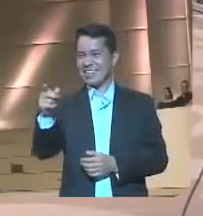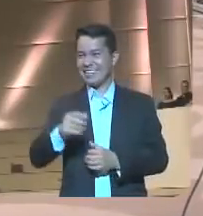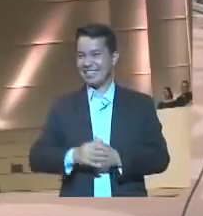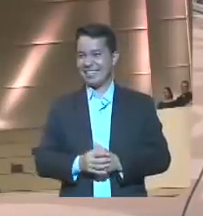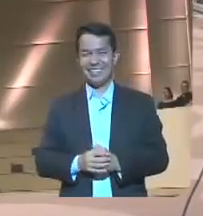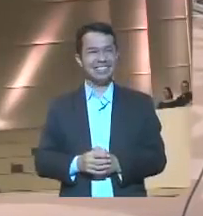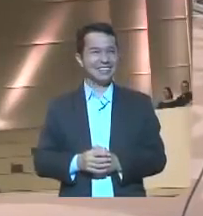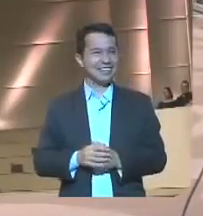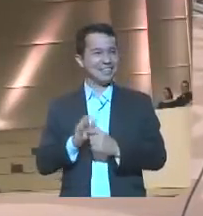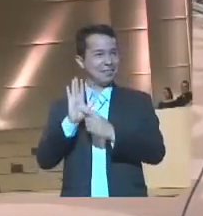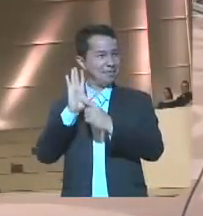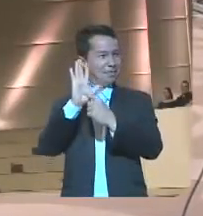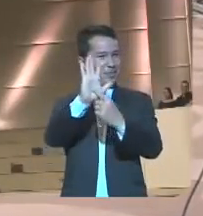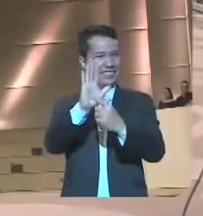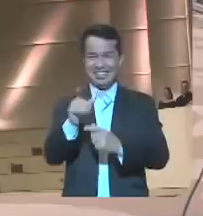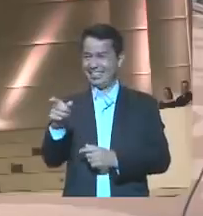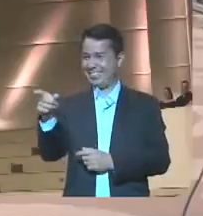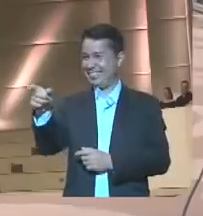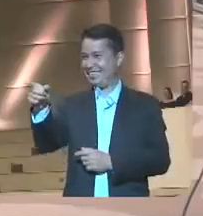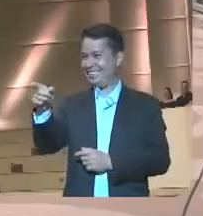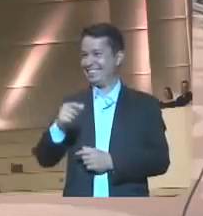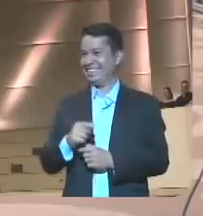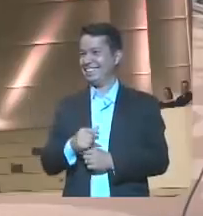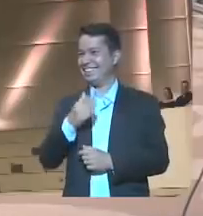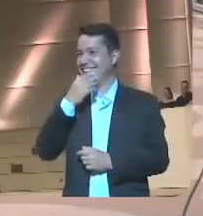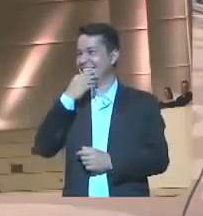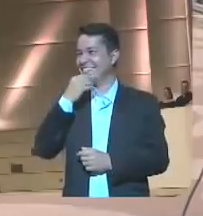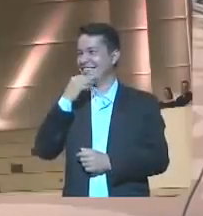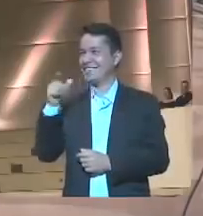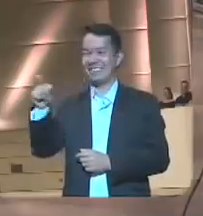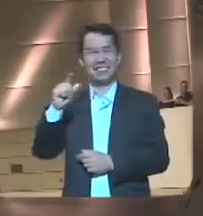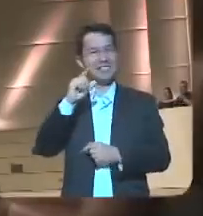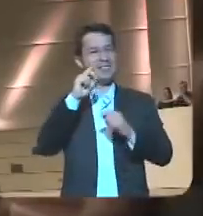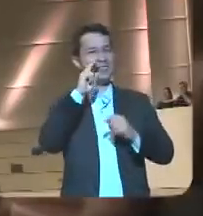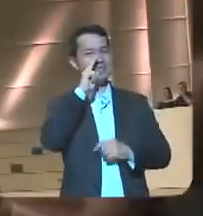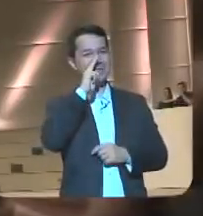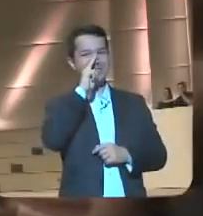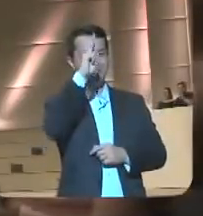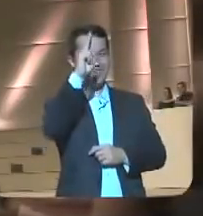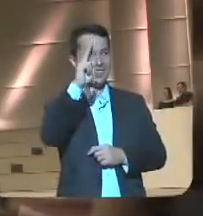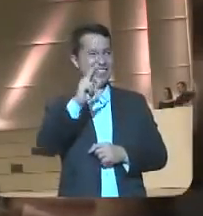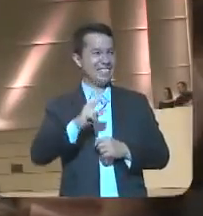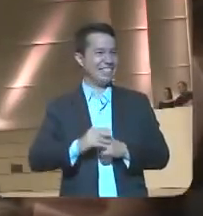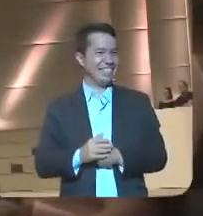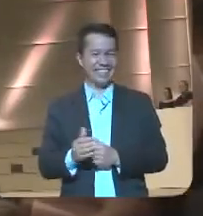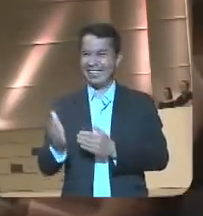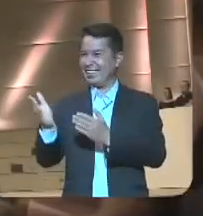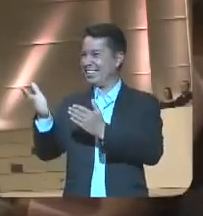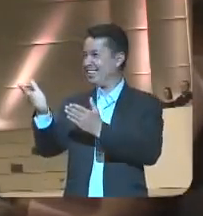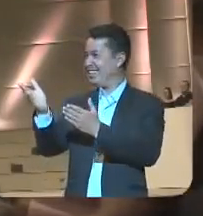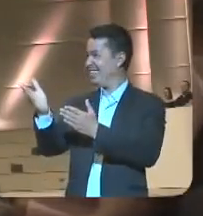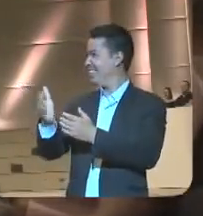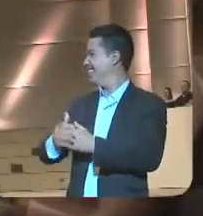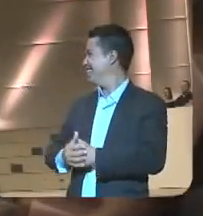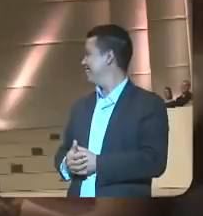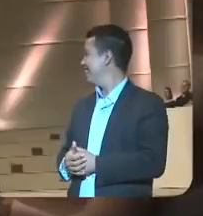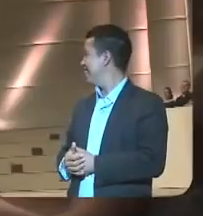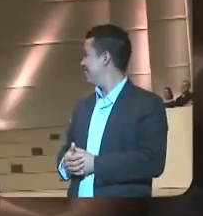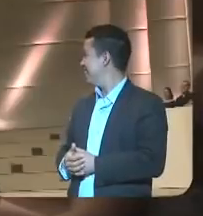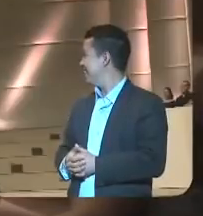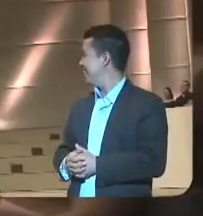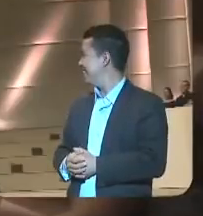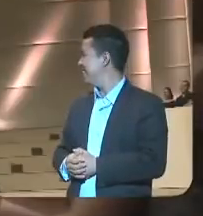você me deixa mostrar dá uma olhada nele aqui quem vai botar a câmera aqui nele que embora não tem ninguém operando a câmara quem tem